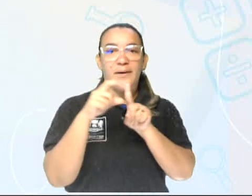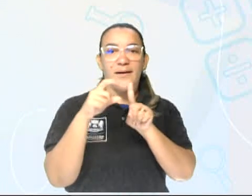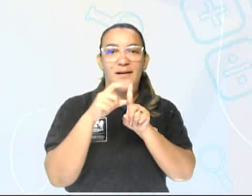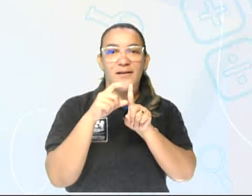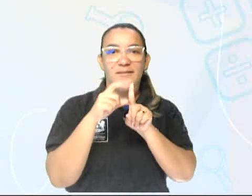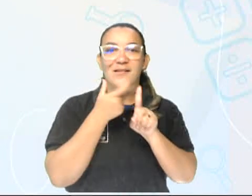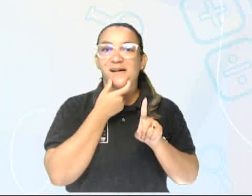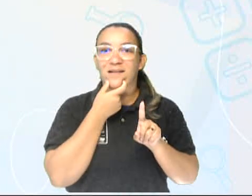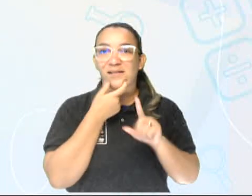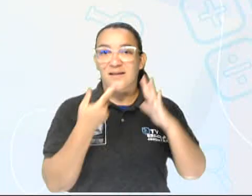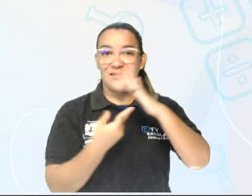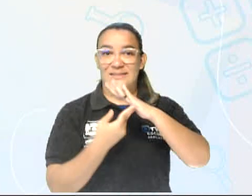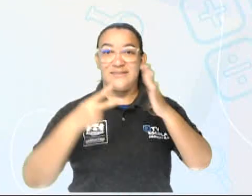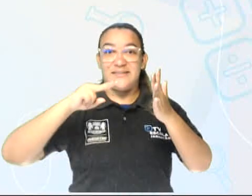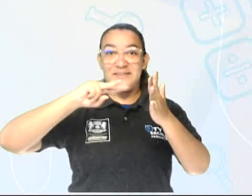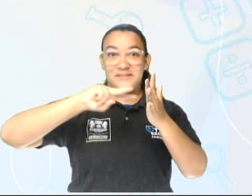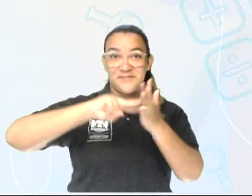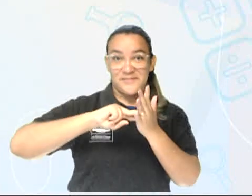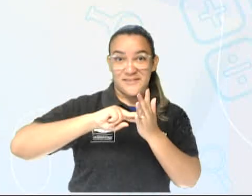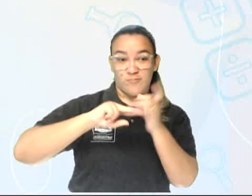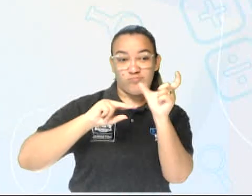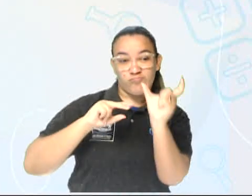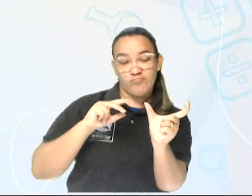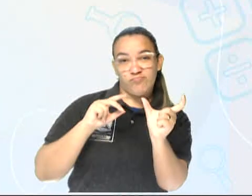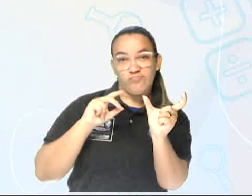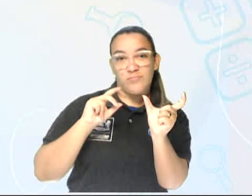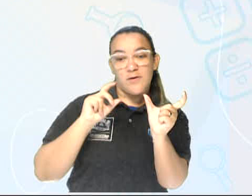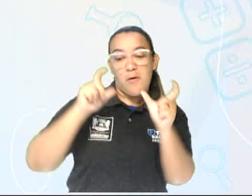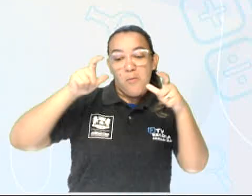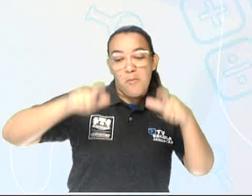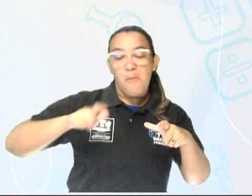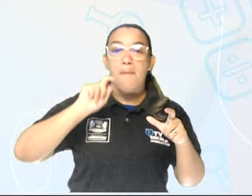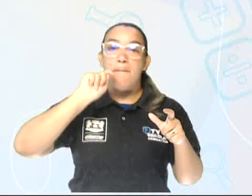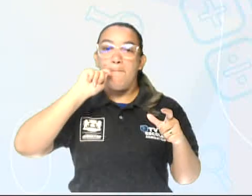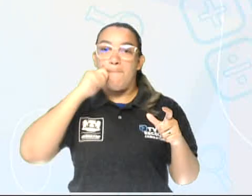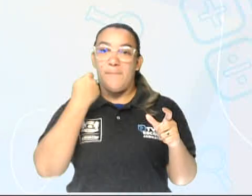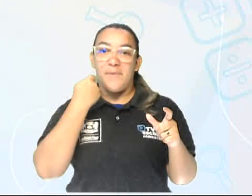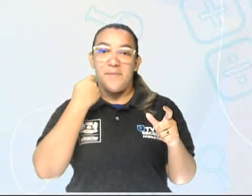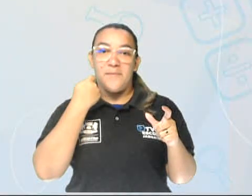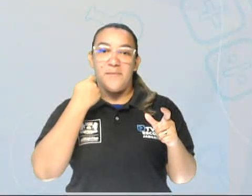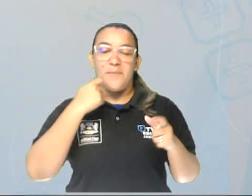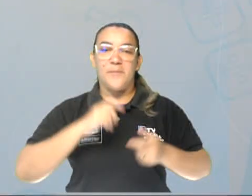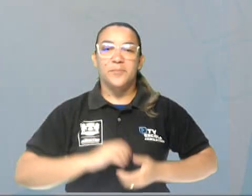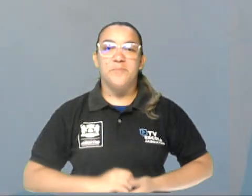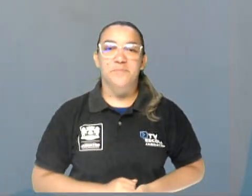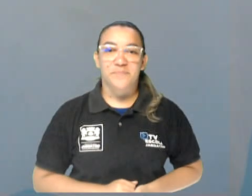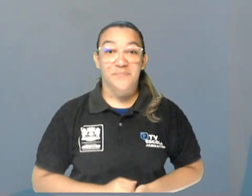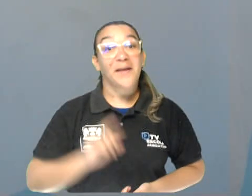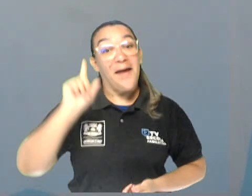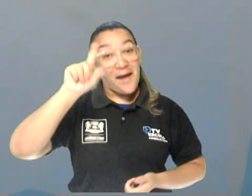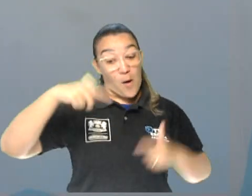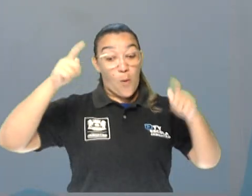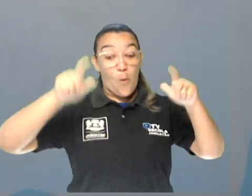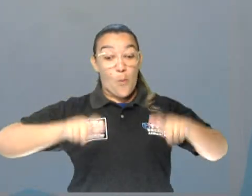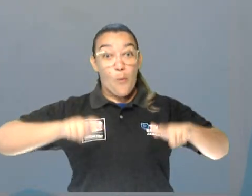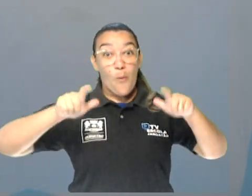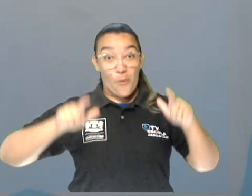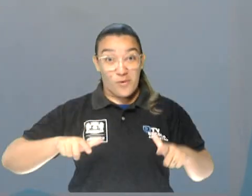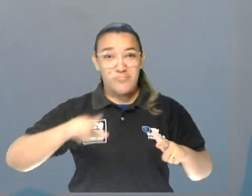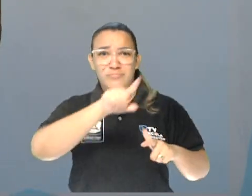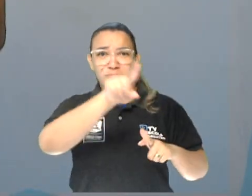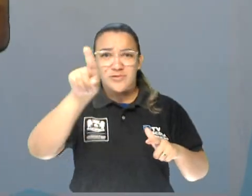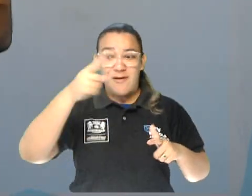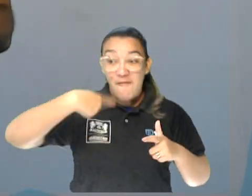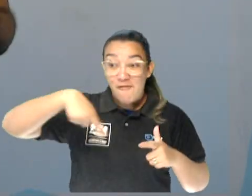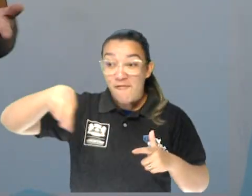Backery. Mais uma vez. Backery. Backery é justamente o lugar que você